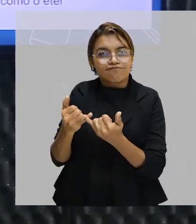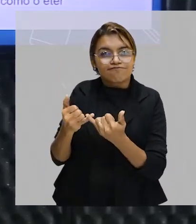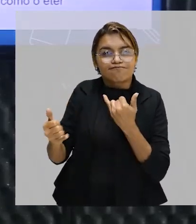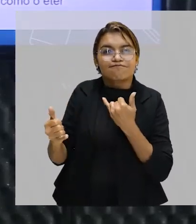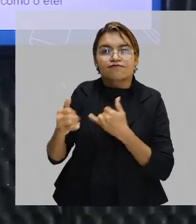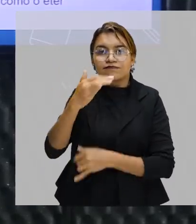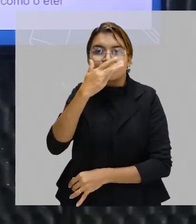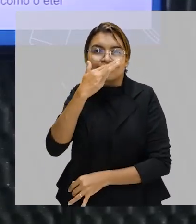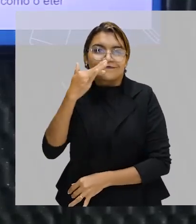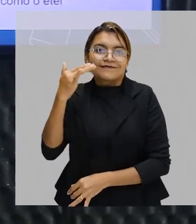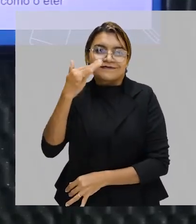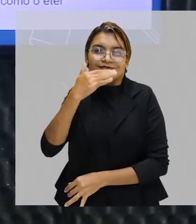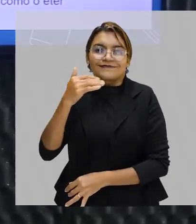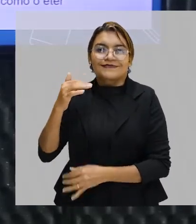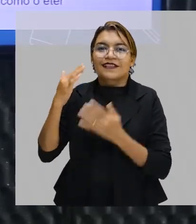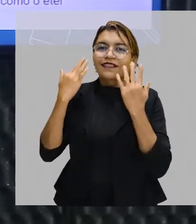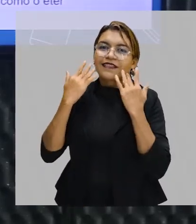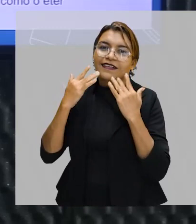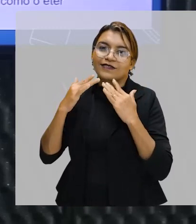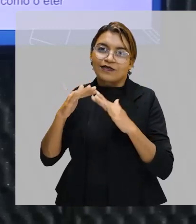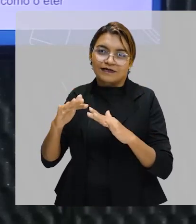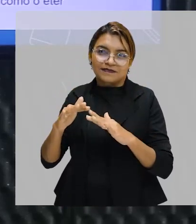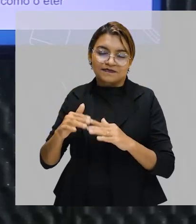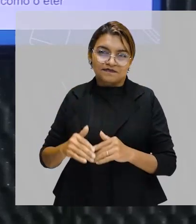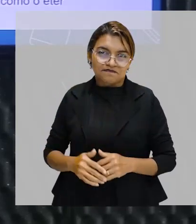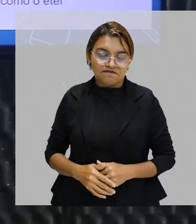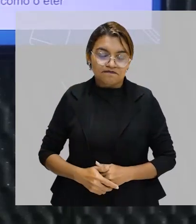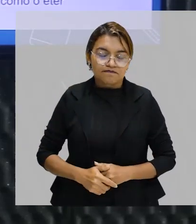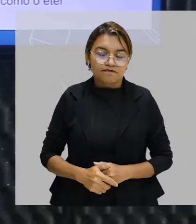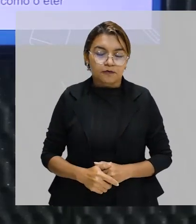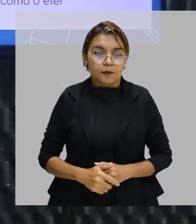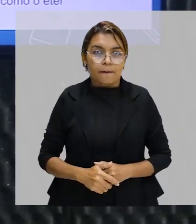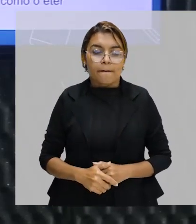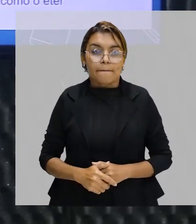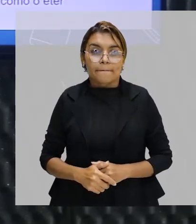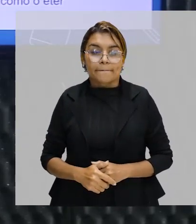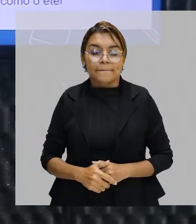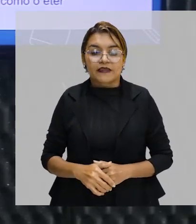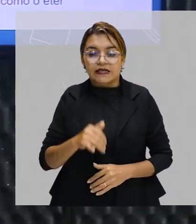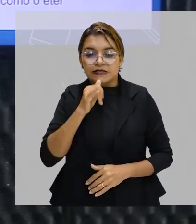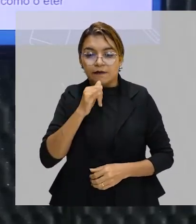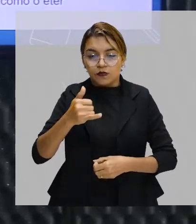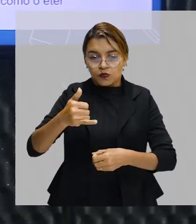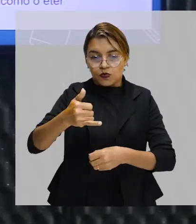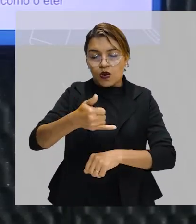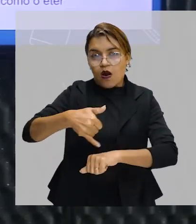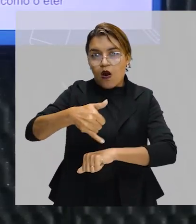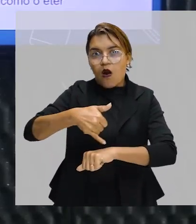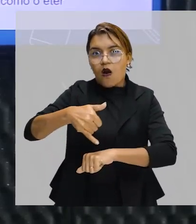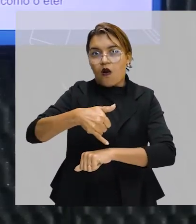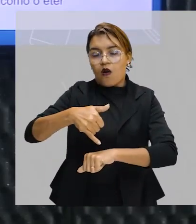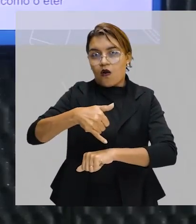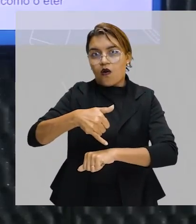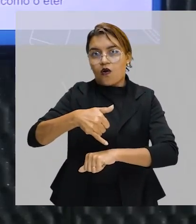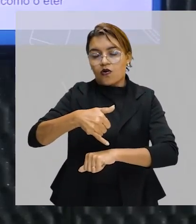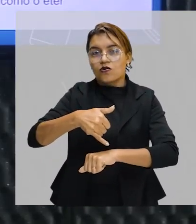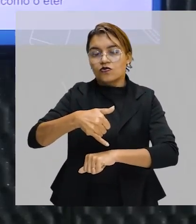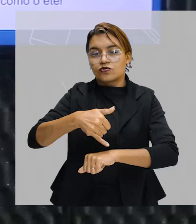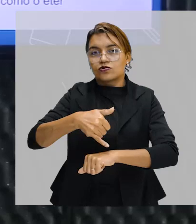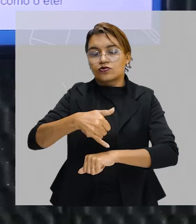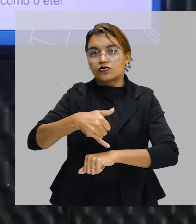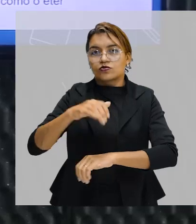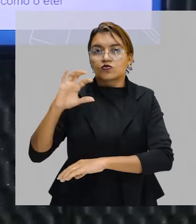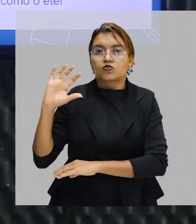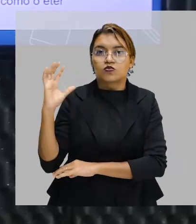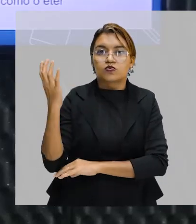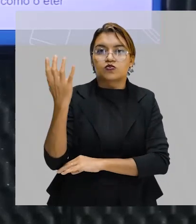essas essências naturais. A extração dos óleos essenciais de origem vegetal, ela